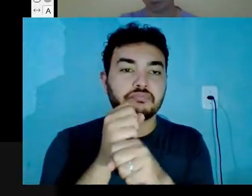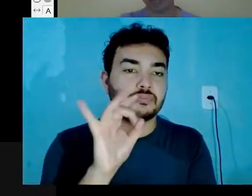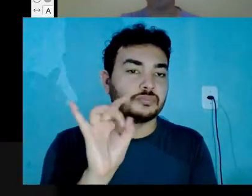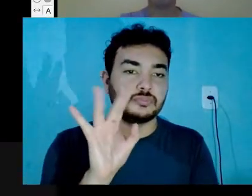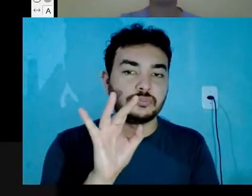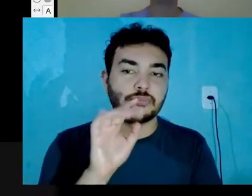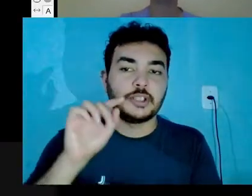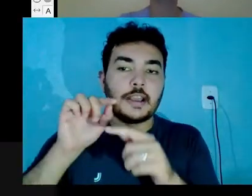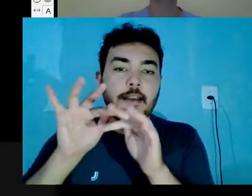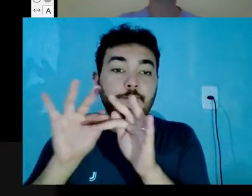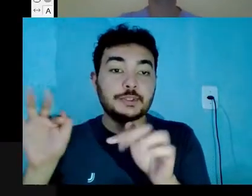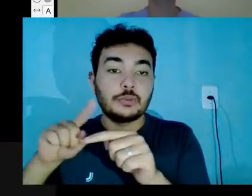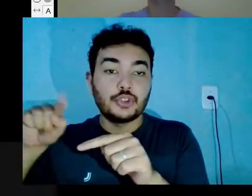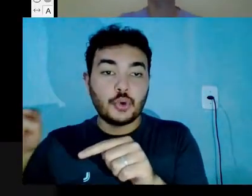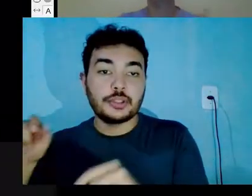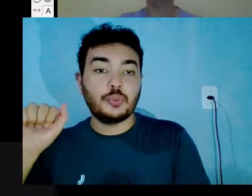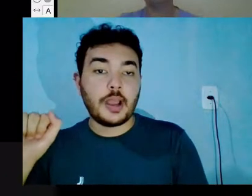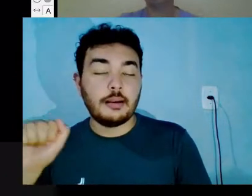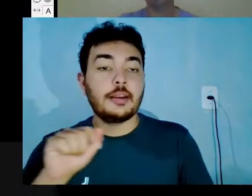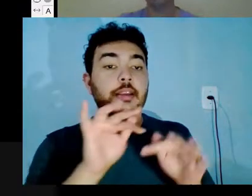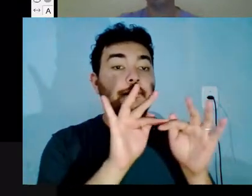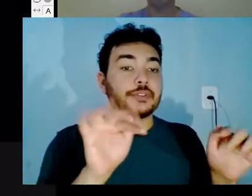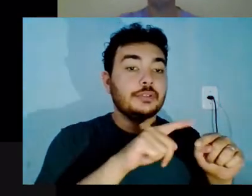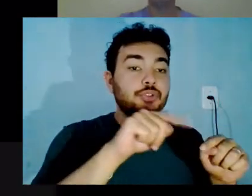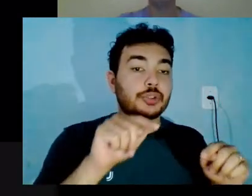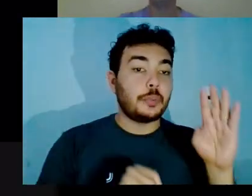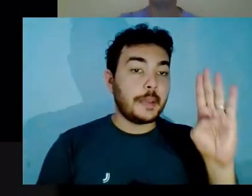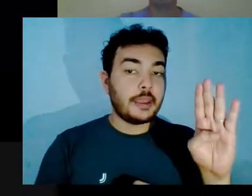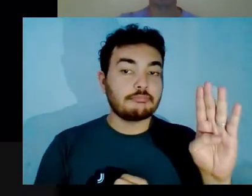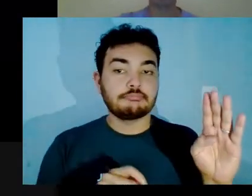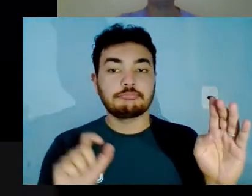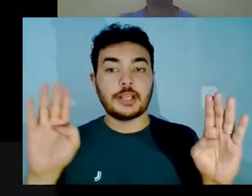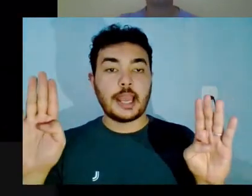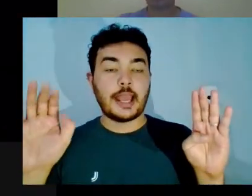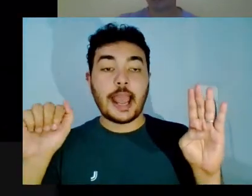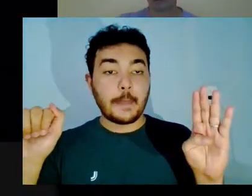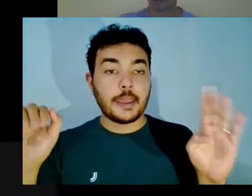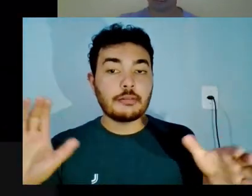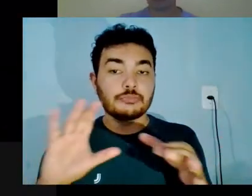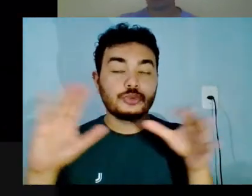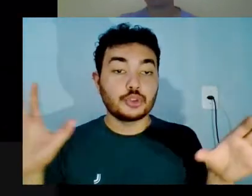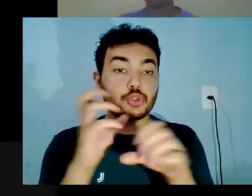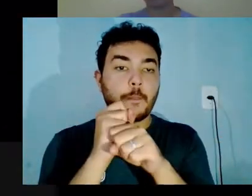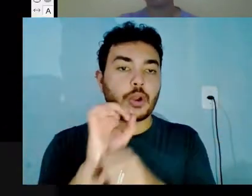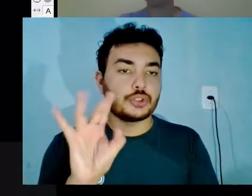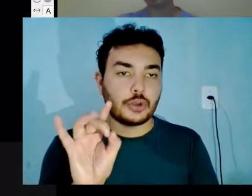átomo A, e do elétron 2 no átomo B, de forma isoladamente. Nessa segunda proposição, com o compartilhamento dos elétrons,